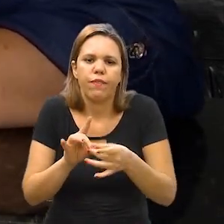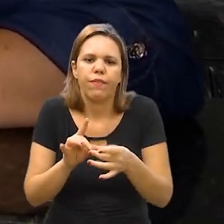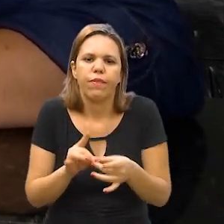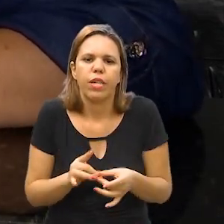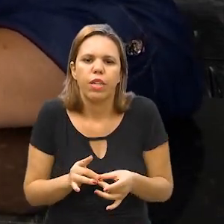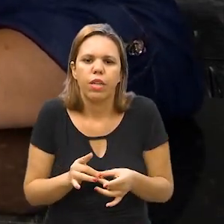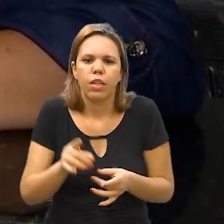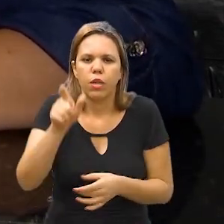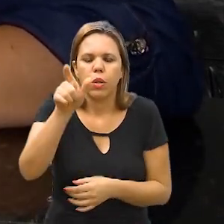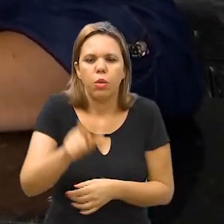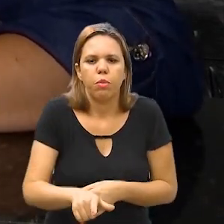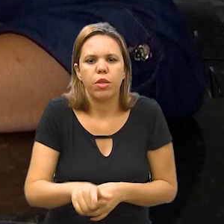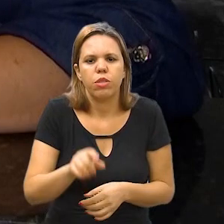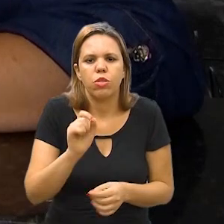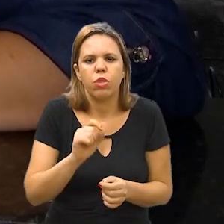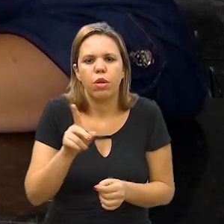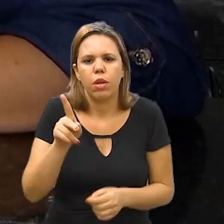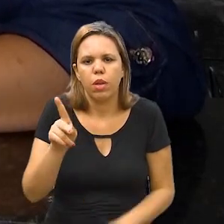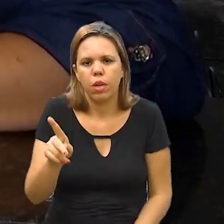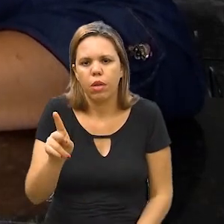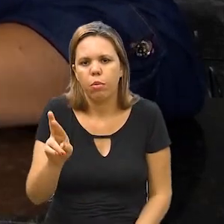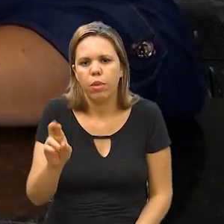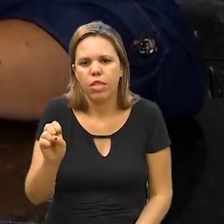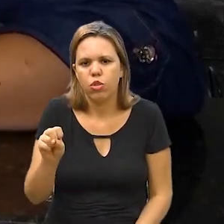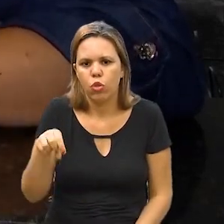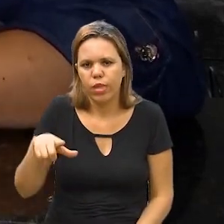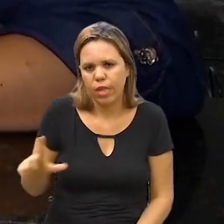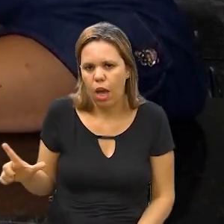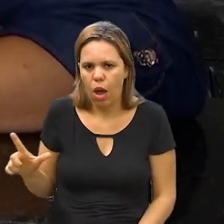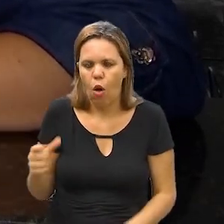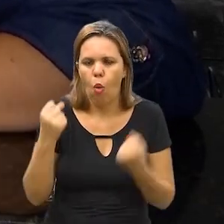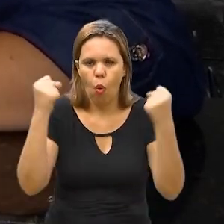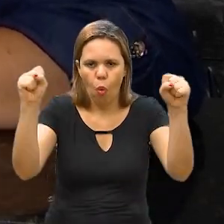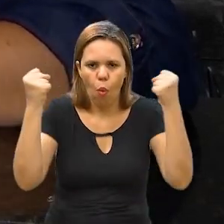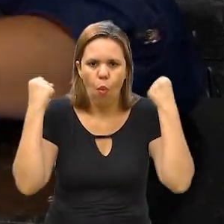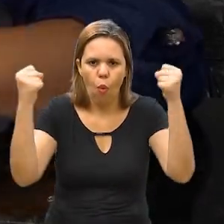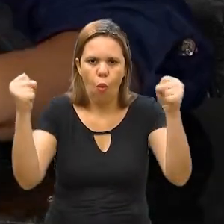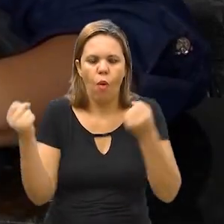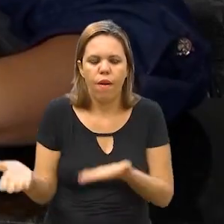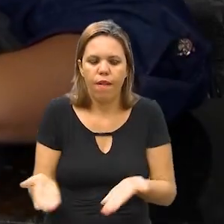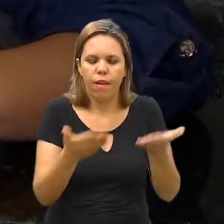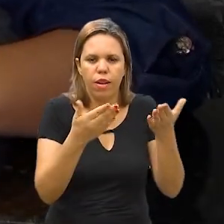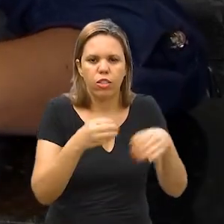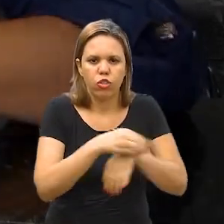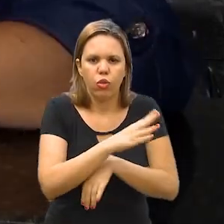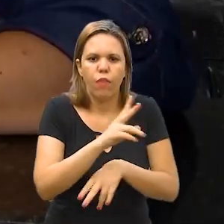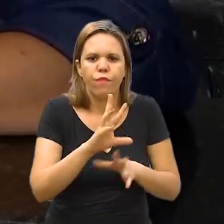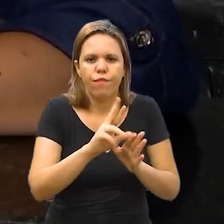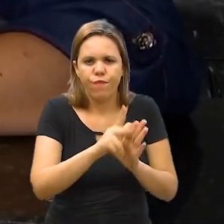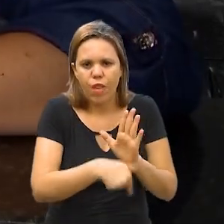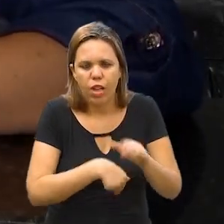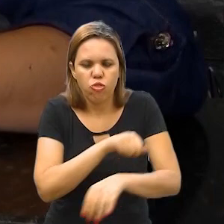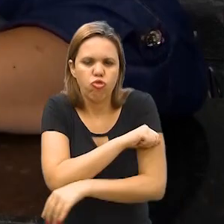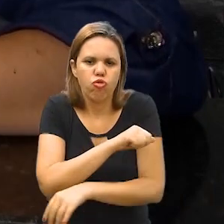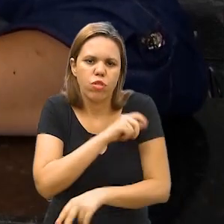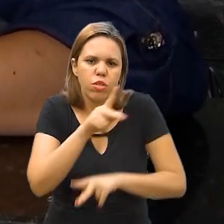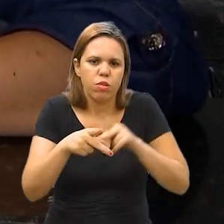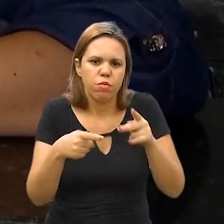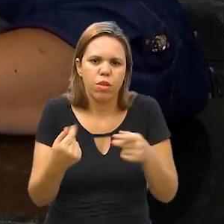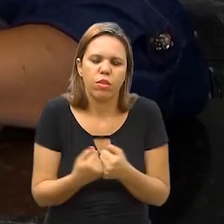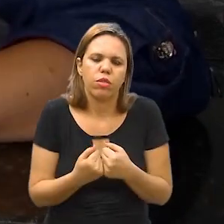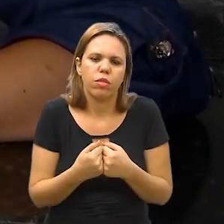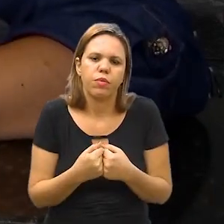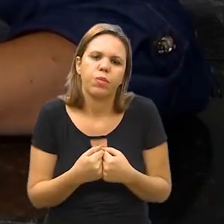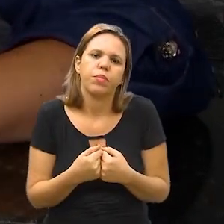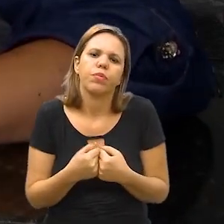com um personal e esse personal me trouxe vários alunos dele. Então eu tive que buscar esse público